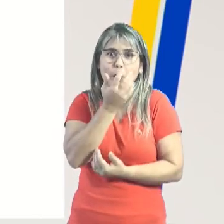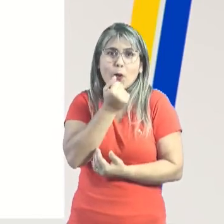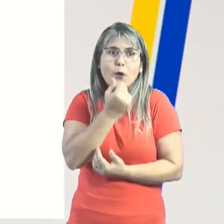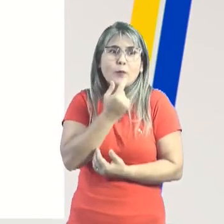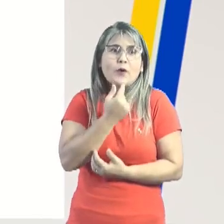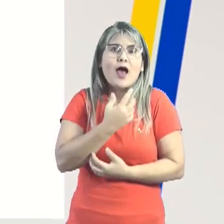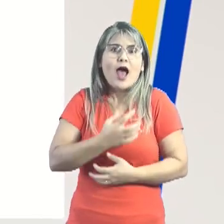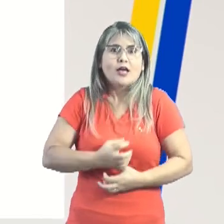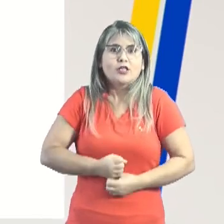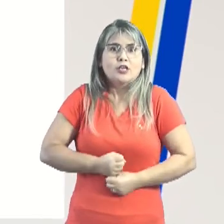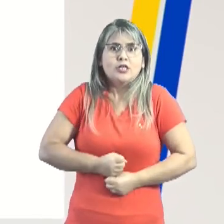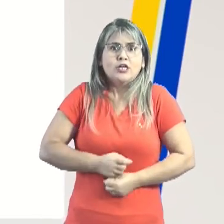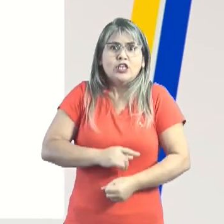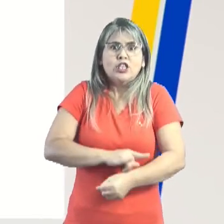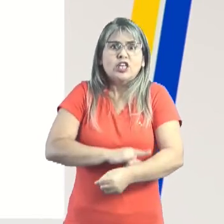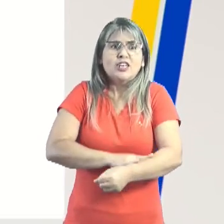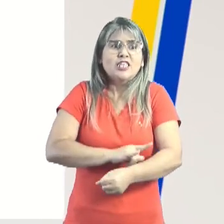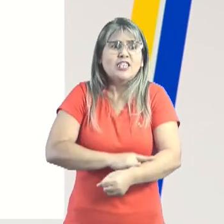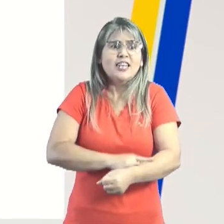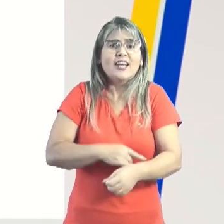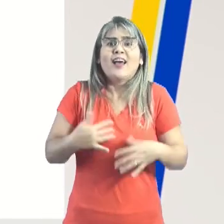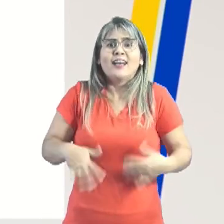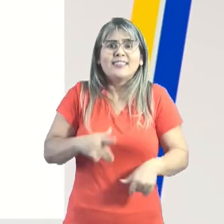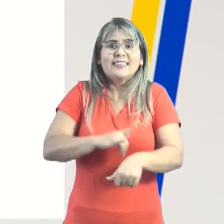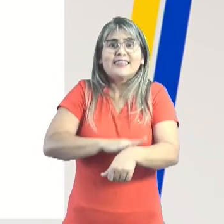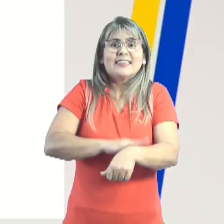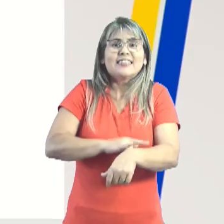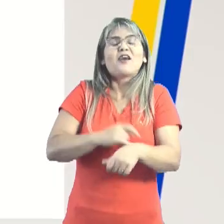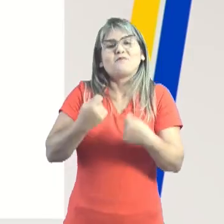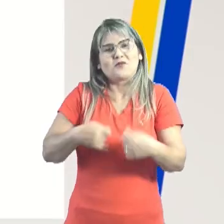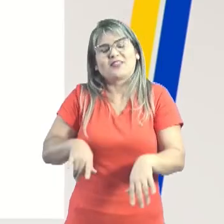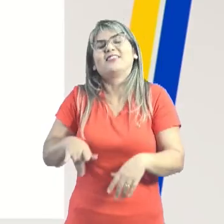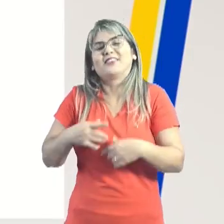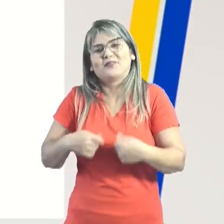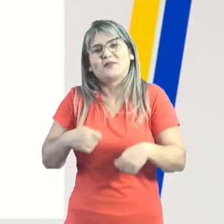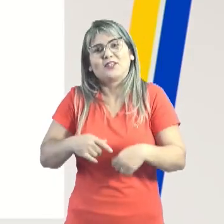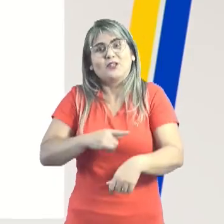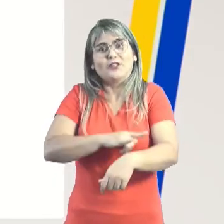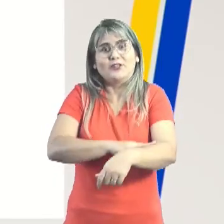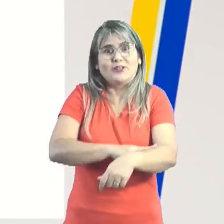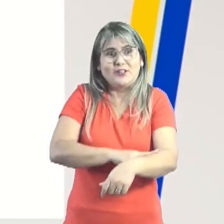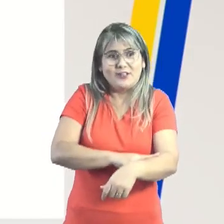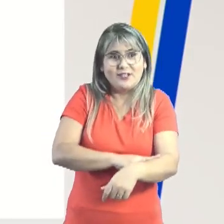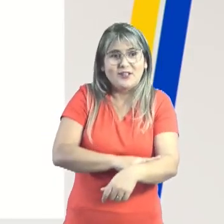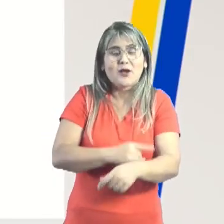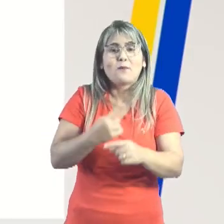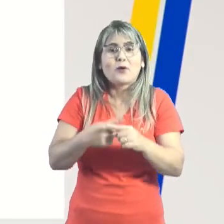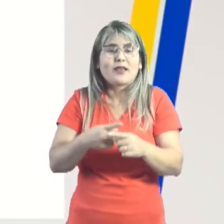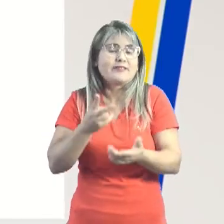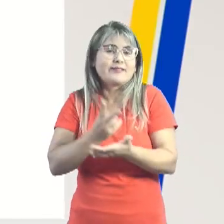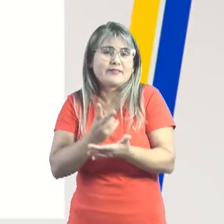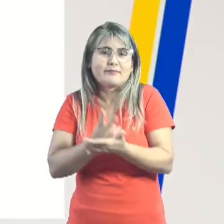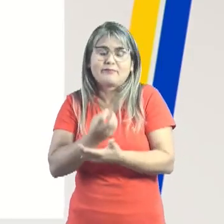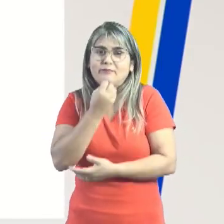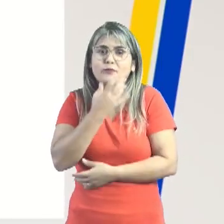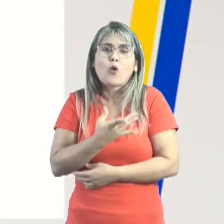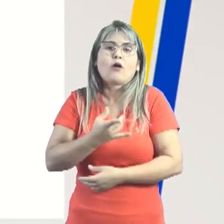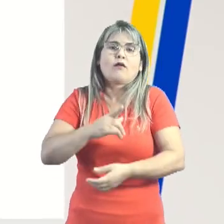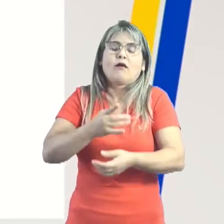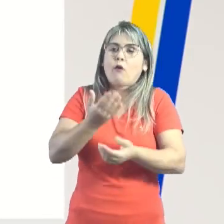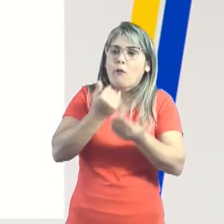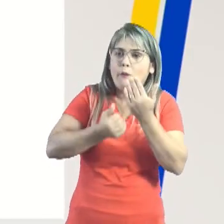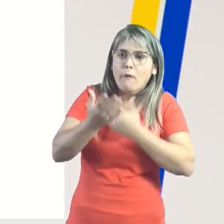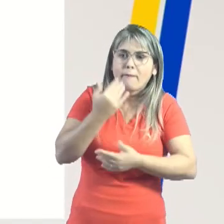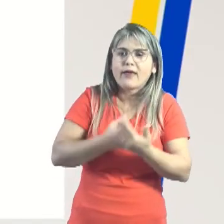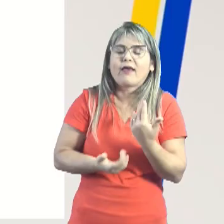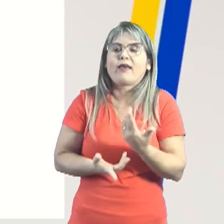conta desse excesso que está tomando, tá bom? Água em excesso sempre é bom, tá bom? Então, de 2